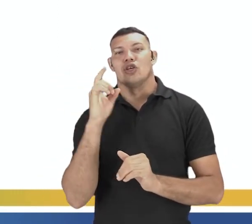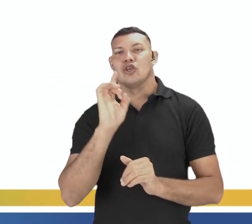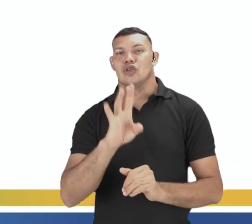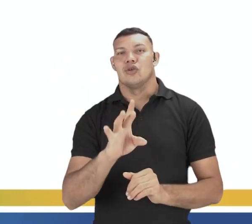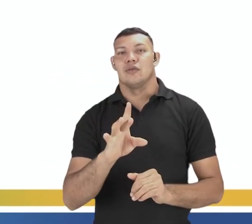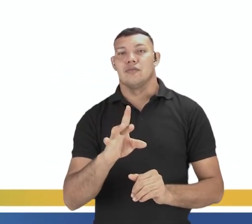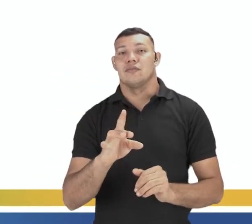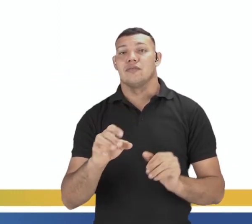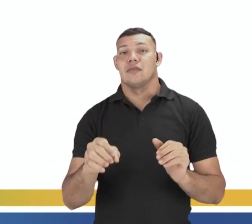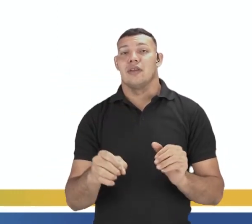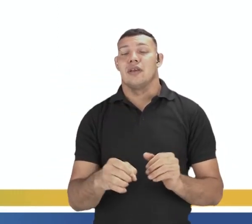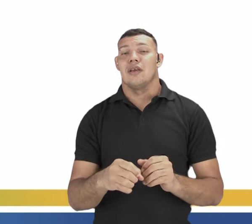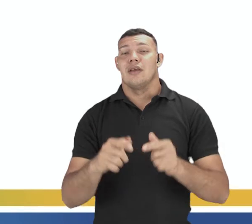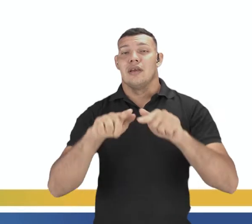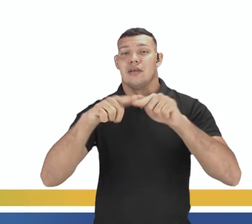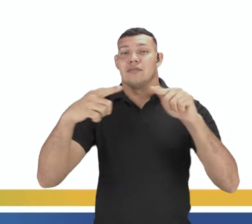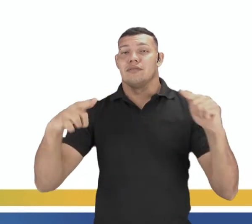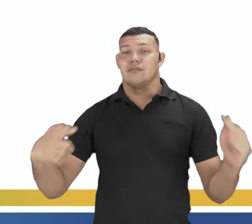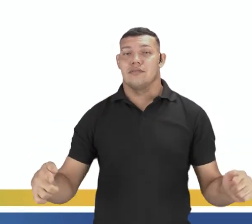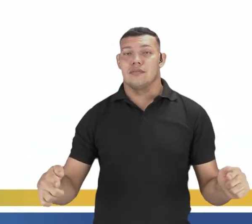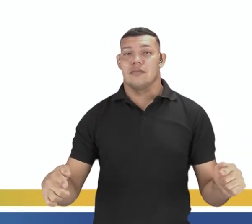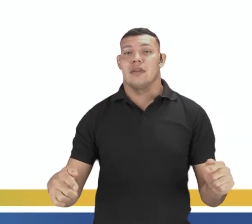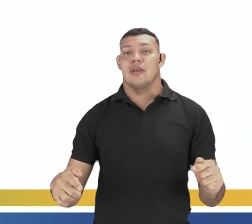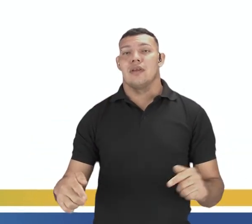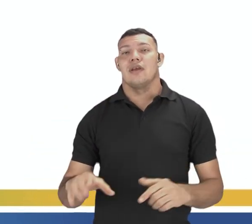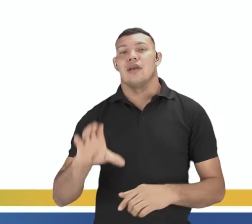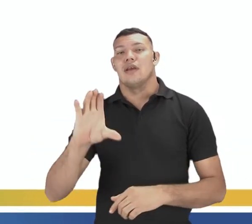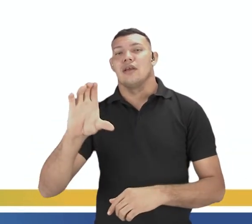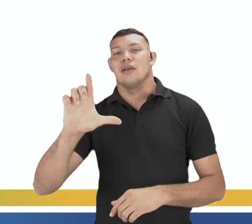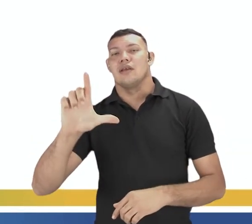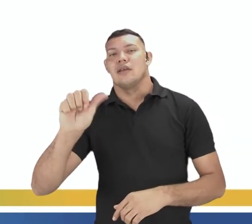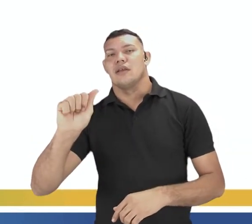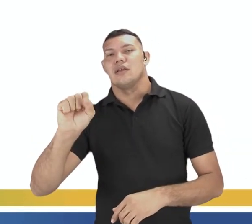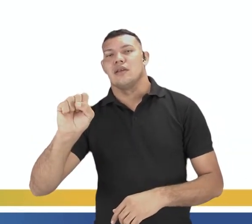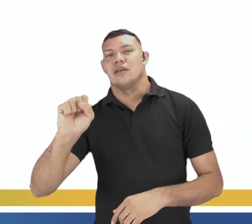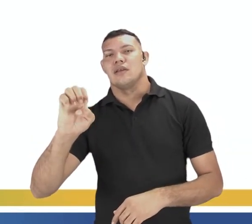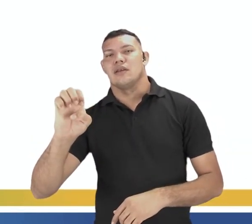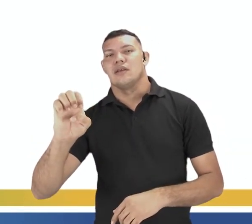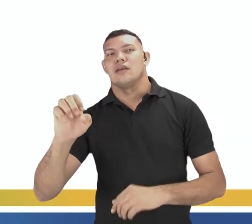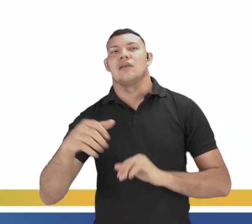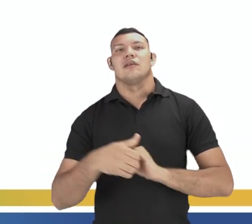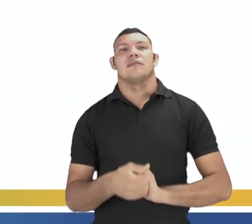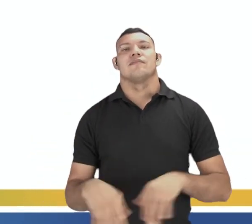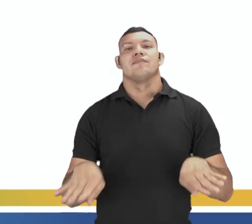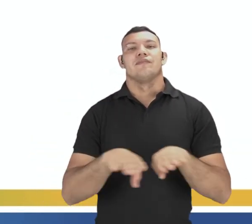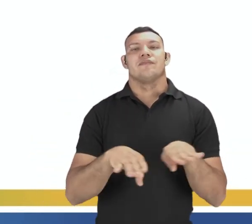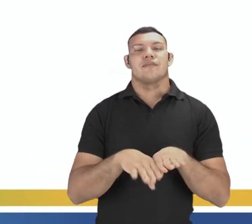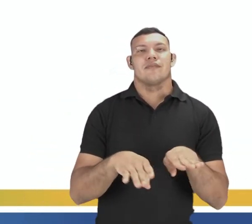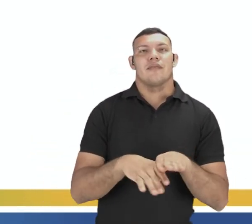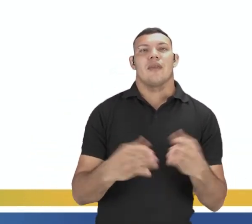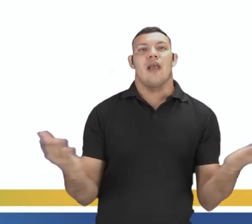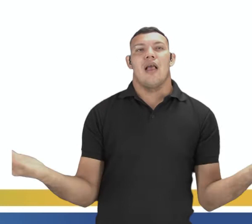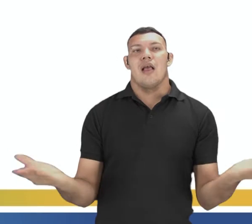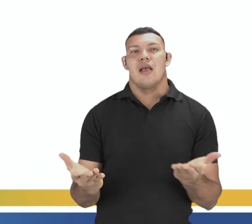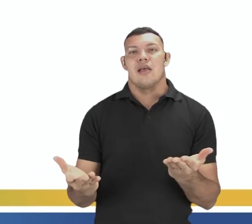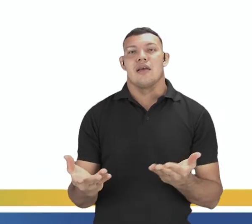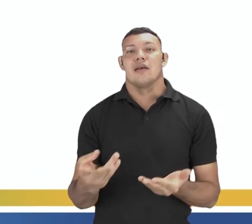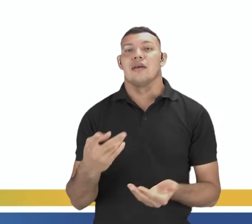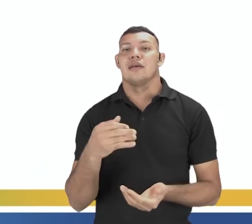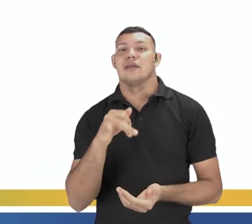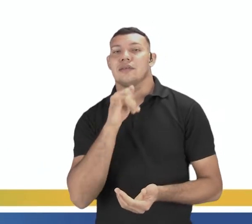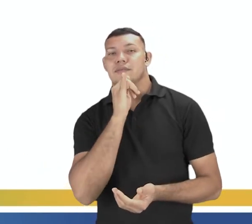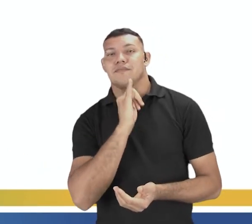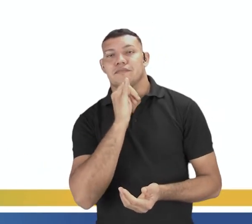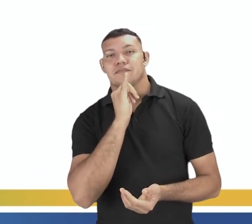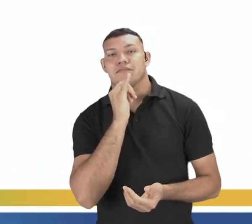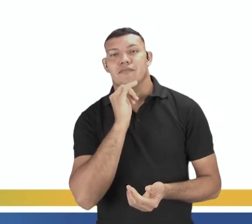nós mudamos tanto a classe gramatical quanto a estrutura. Vejamos. É uma mudança da classe da palavra com